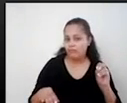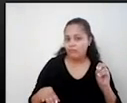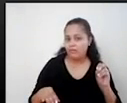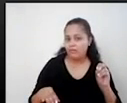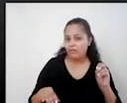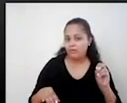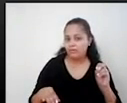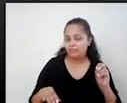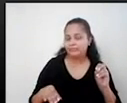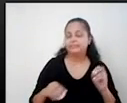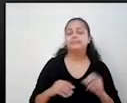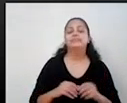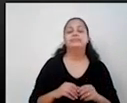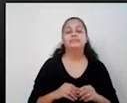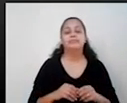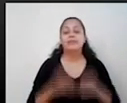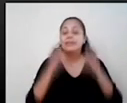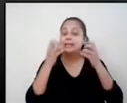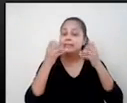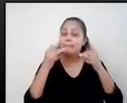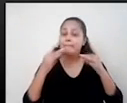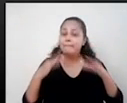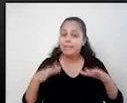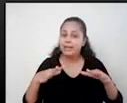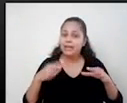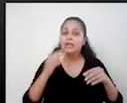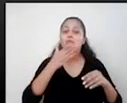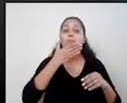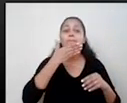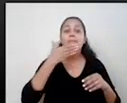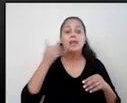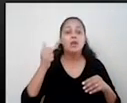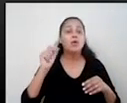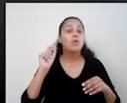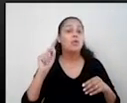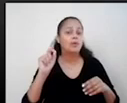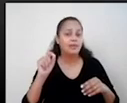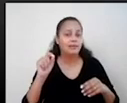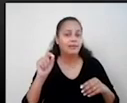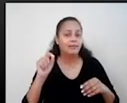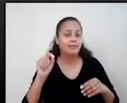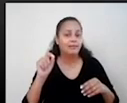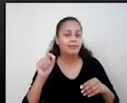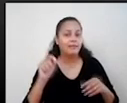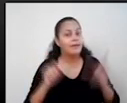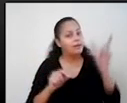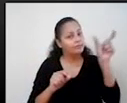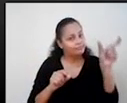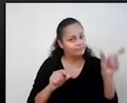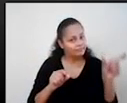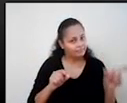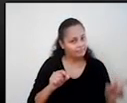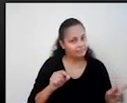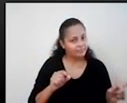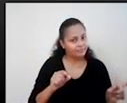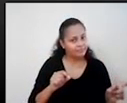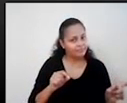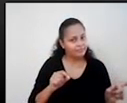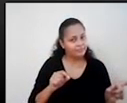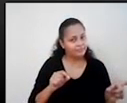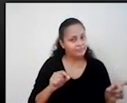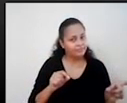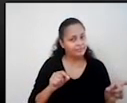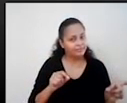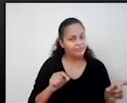Essa expressão, esse termo aqui, ó, ele está explicando melhor o quê? Quem são as personagens.